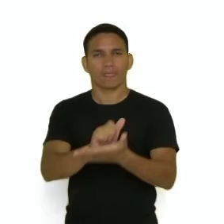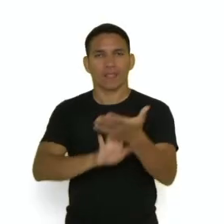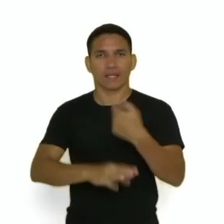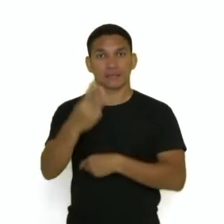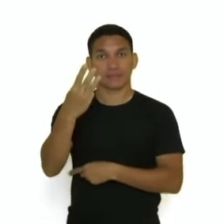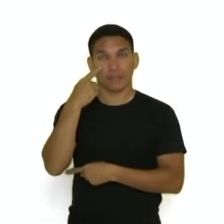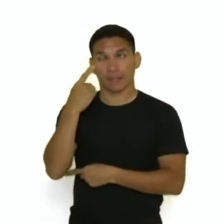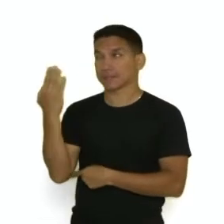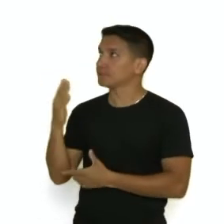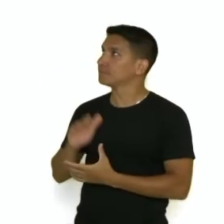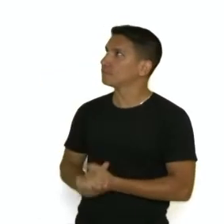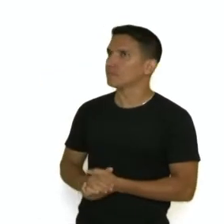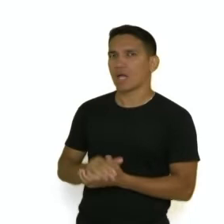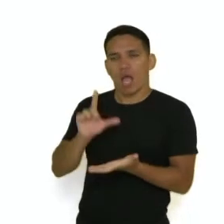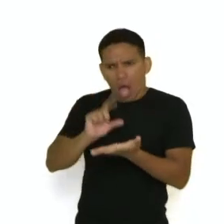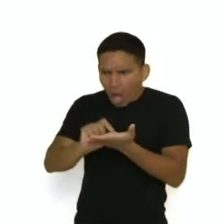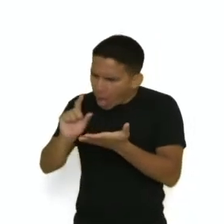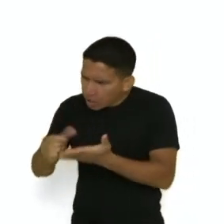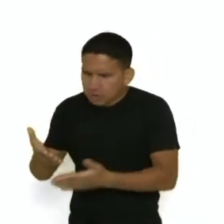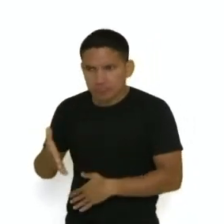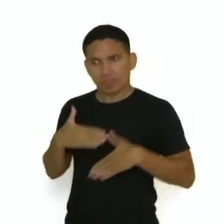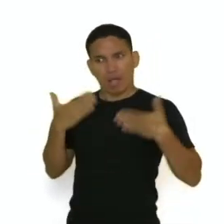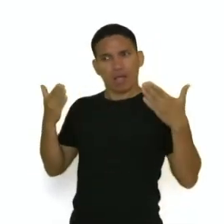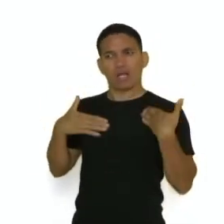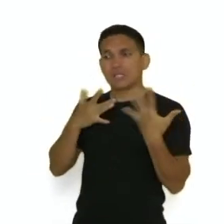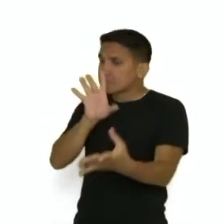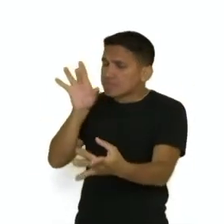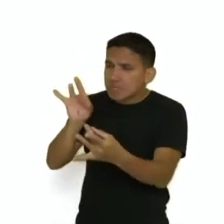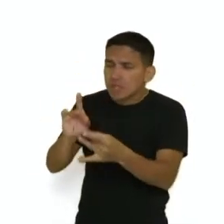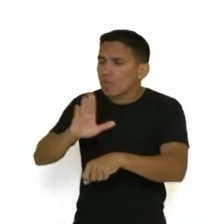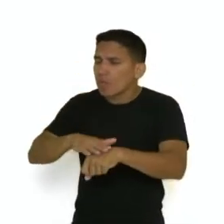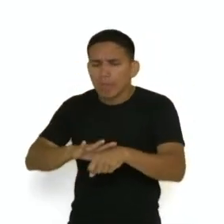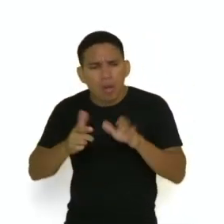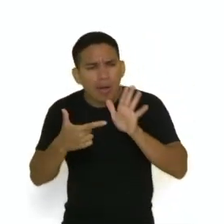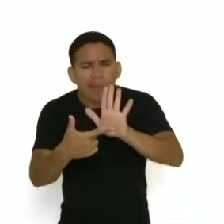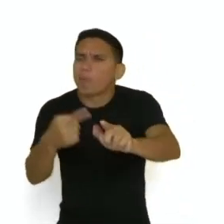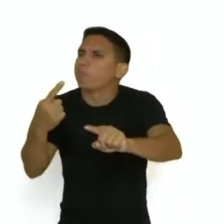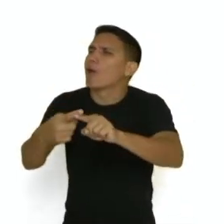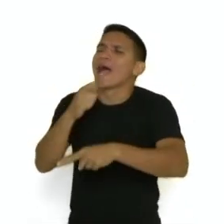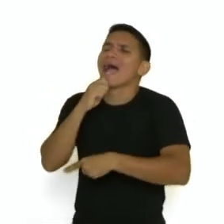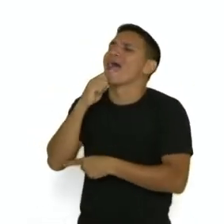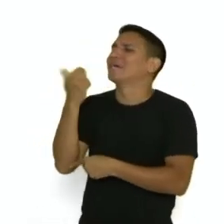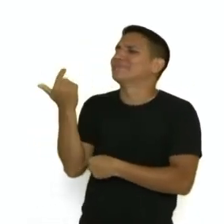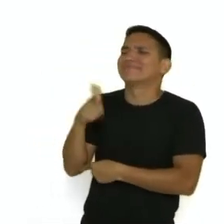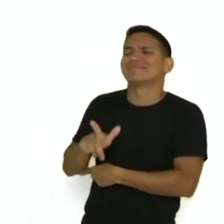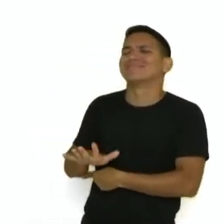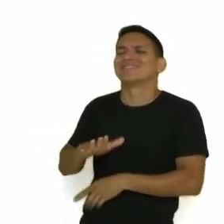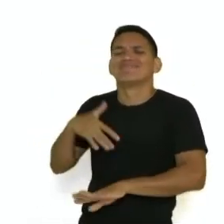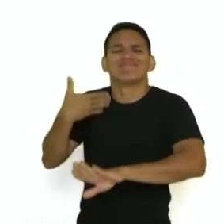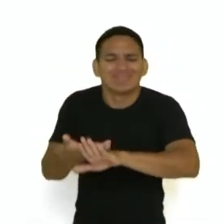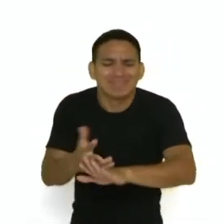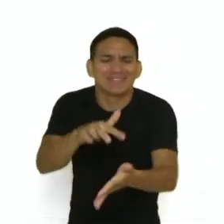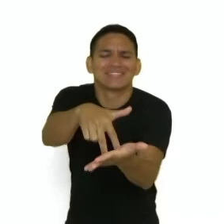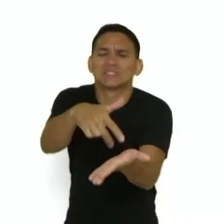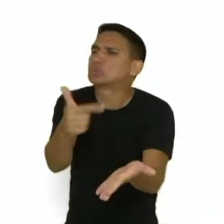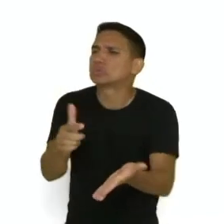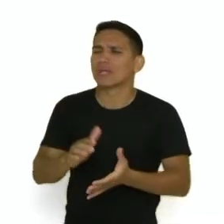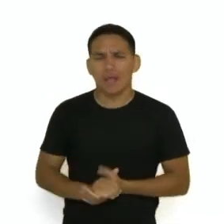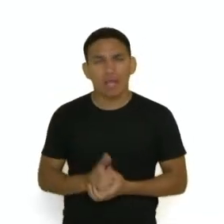3. O artigo me surpreendeu em especial ao demonstrar porque ainda não chegamos lá.